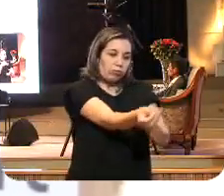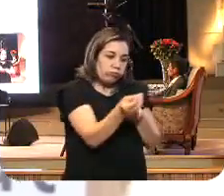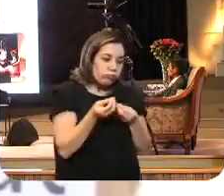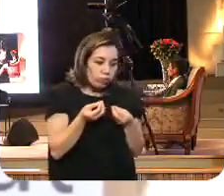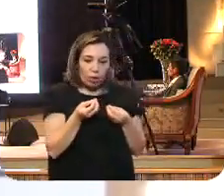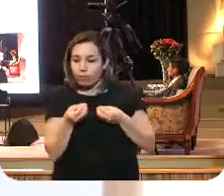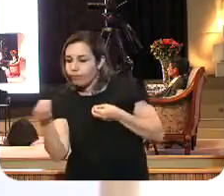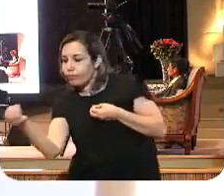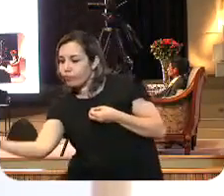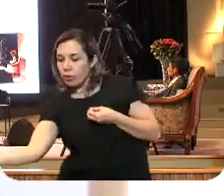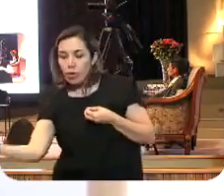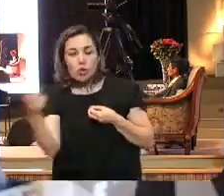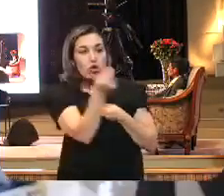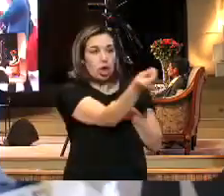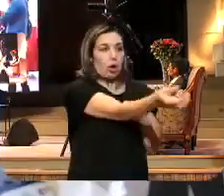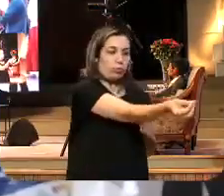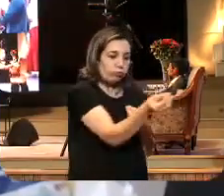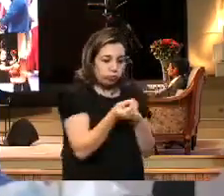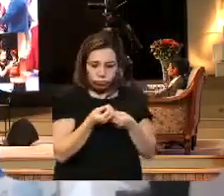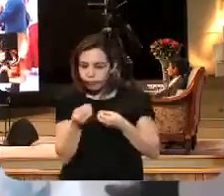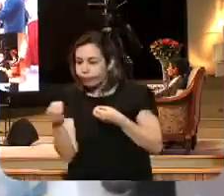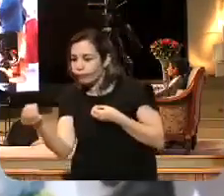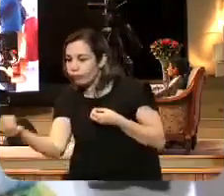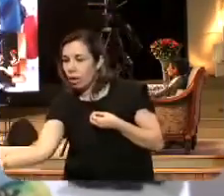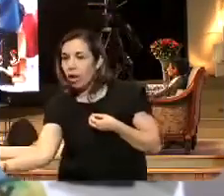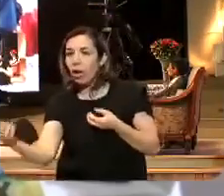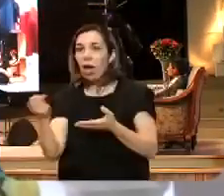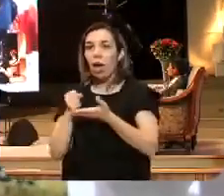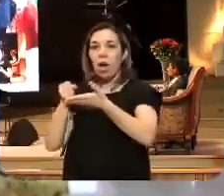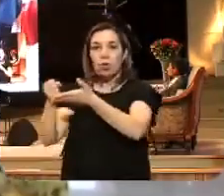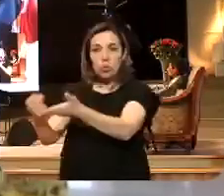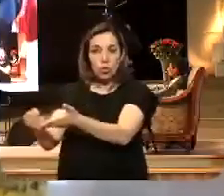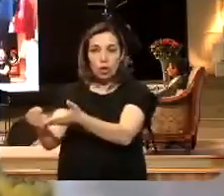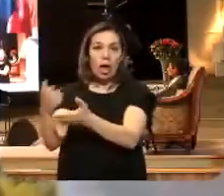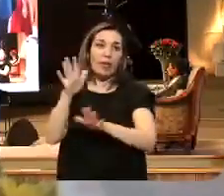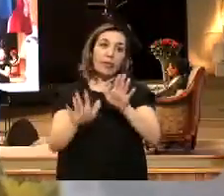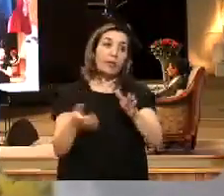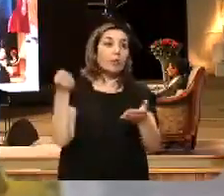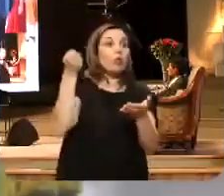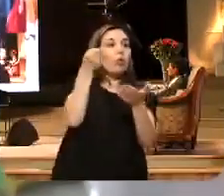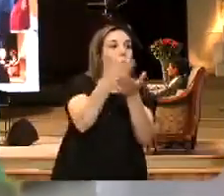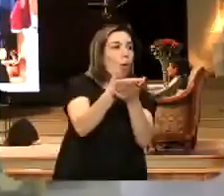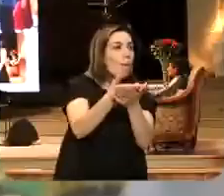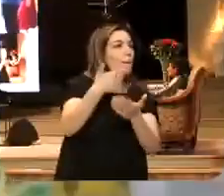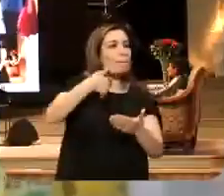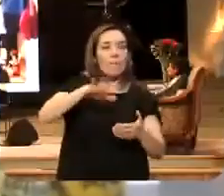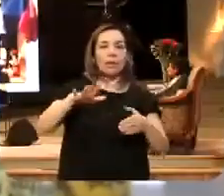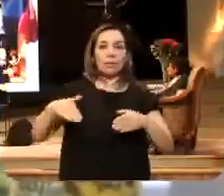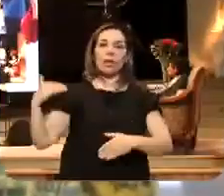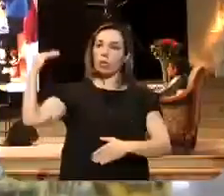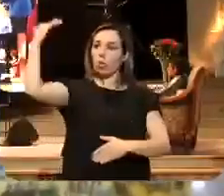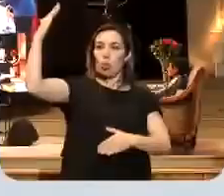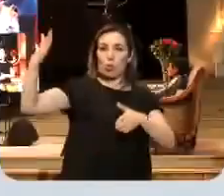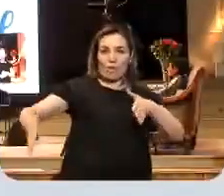e recursos financeiros que serão utilizados para a compra de mais fraldas geriátricas.